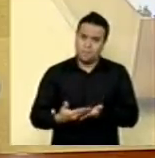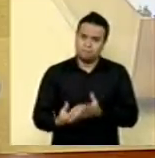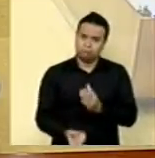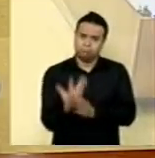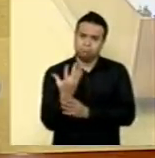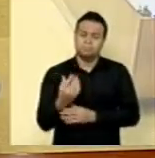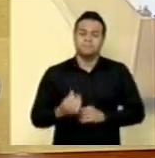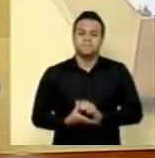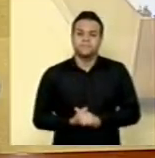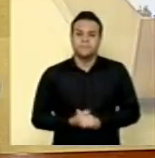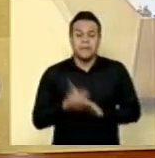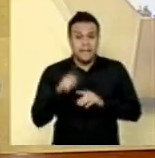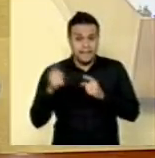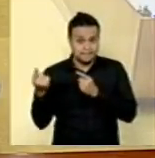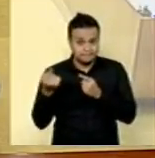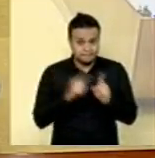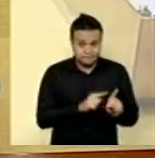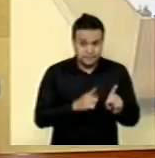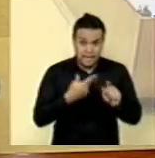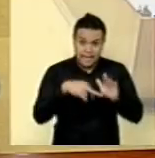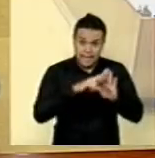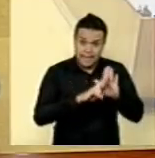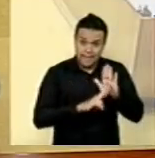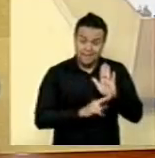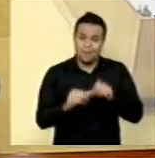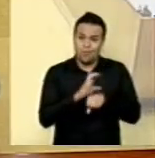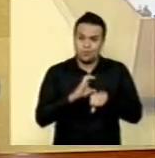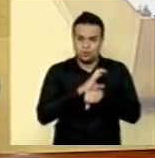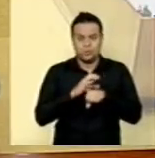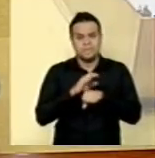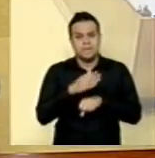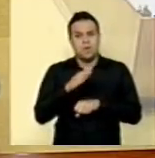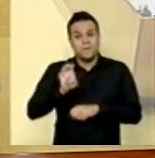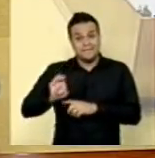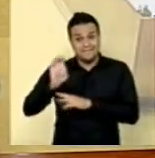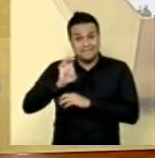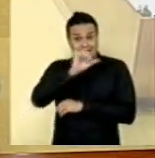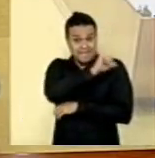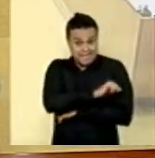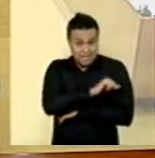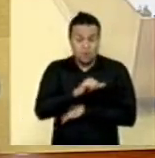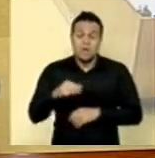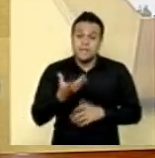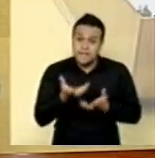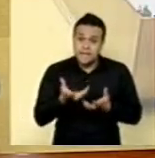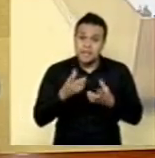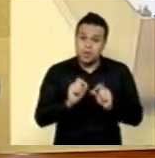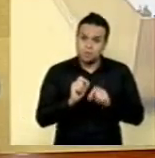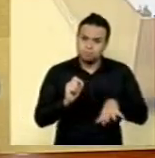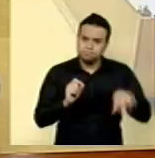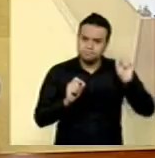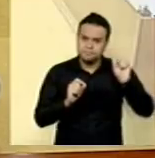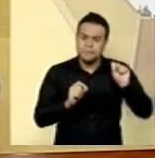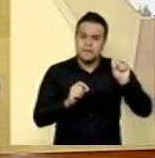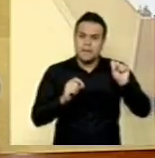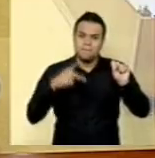que atacava a regra da Constituição do Estado do Rio de Janeiro, que queria cassar parlamentar somente por voto